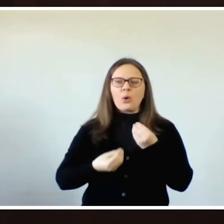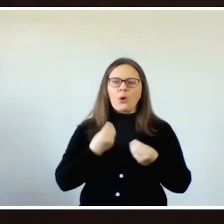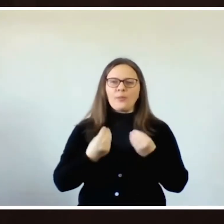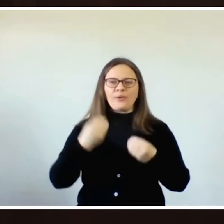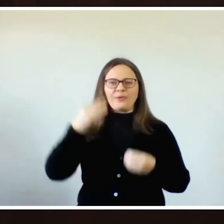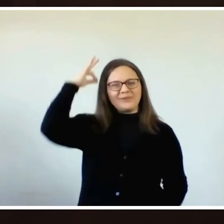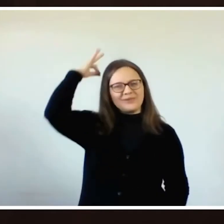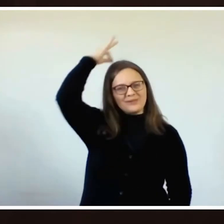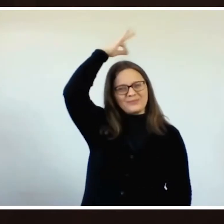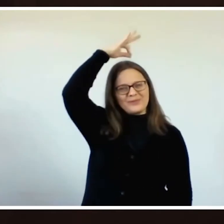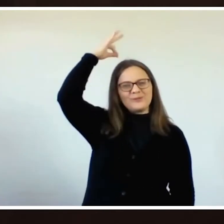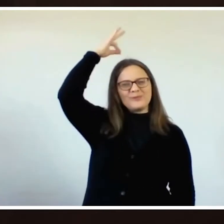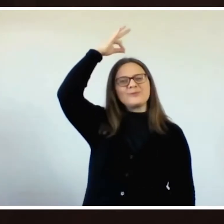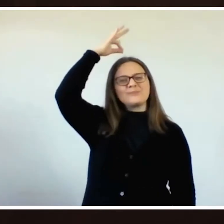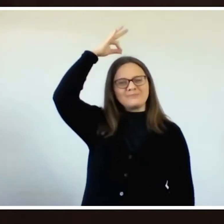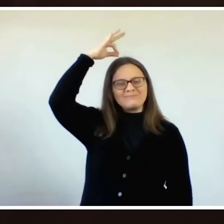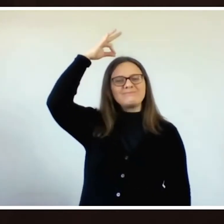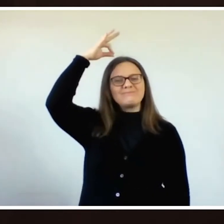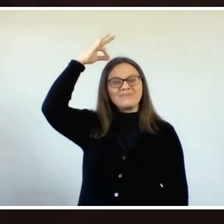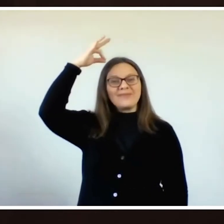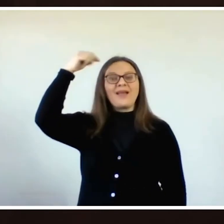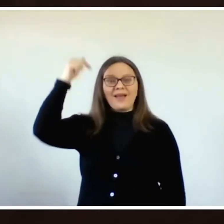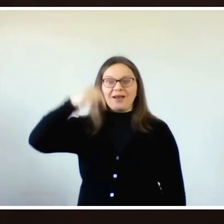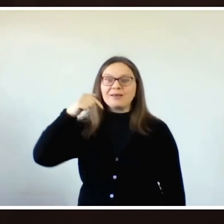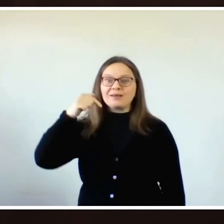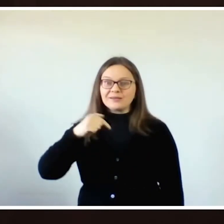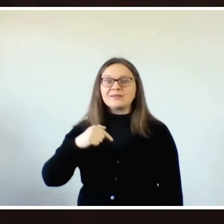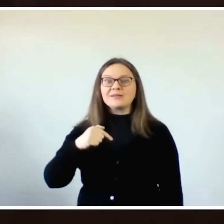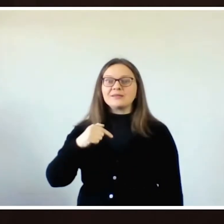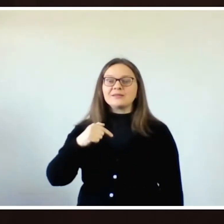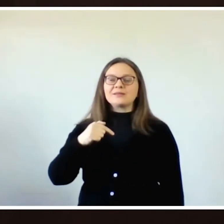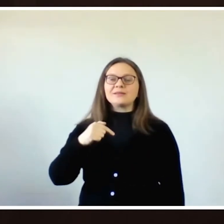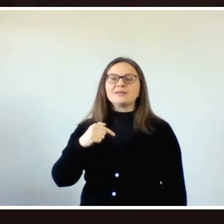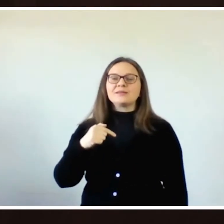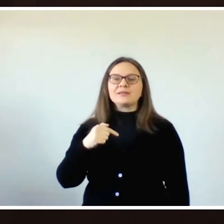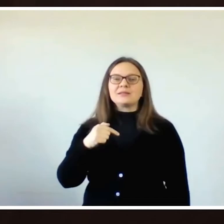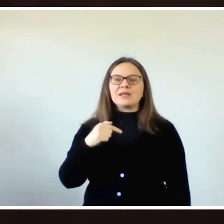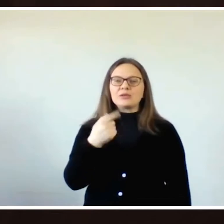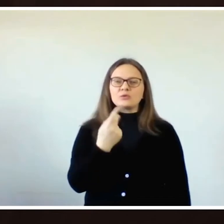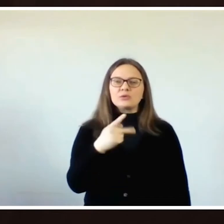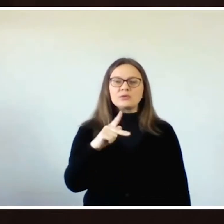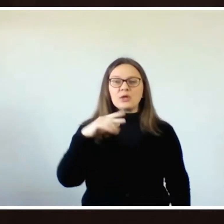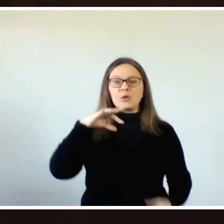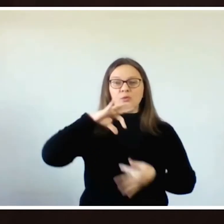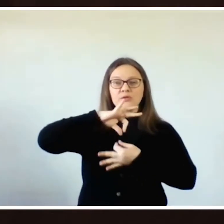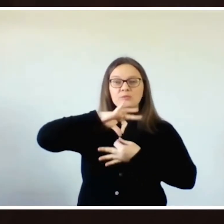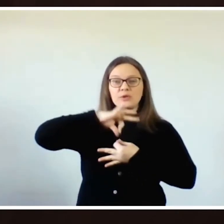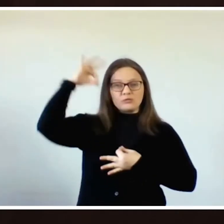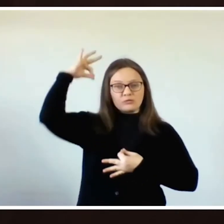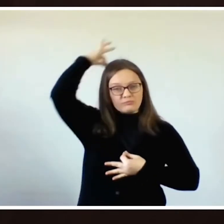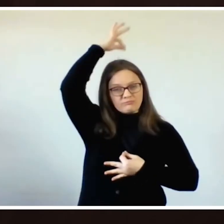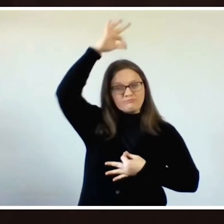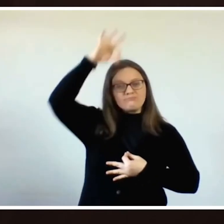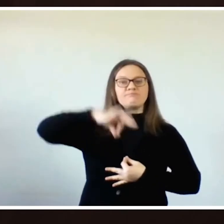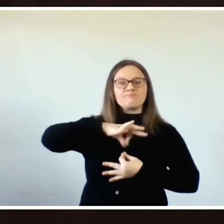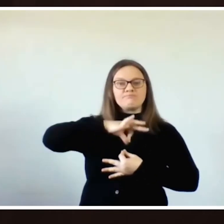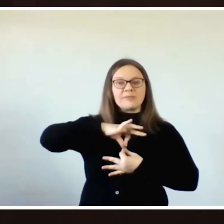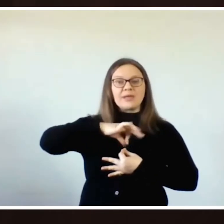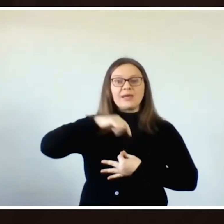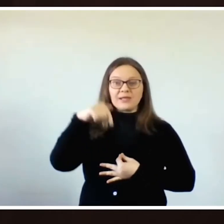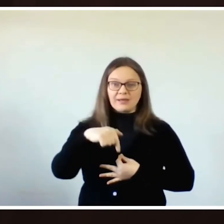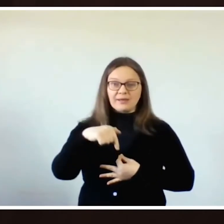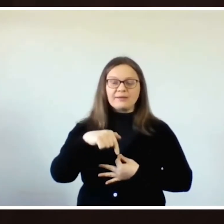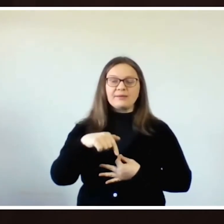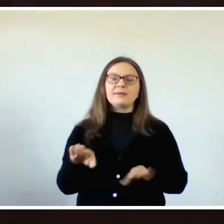como Espírito está aqui. Está no seu Espírito, está nesse recinto.